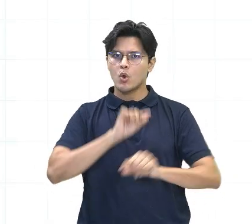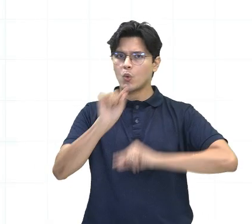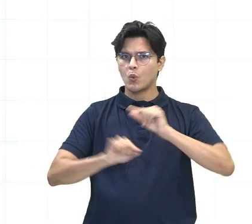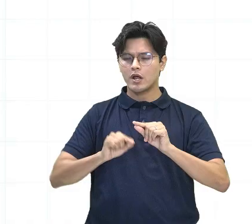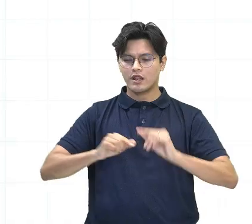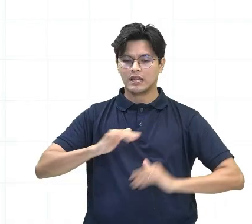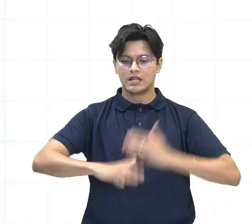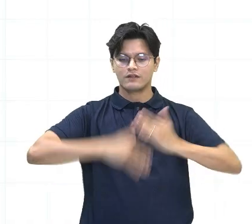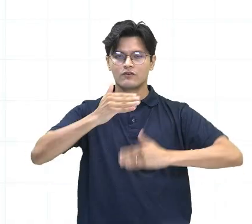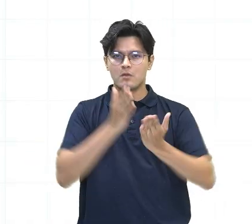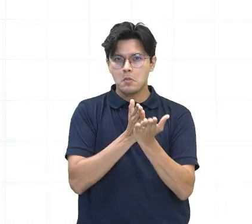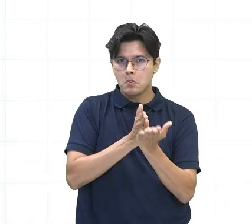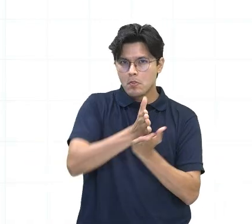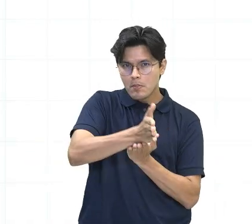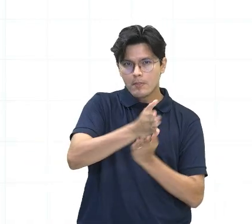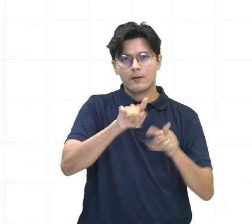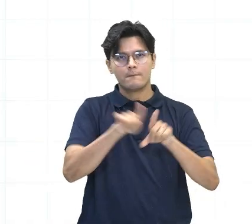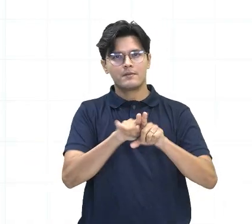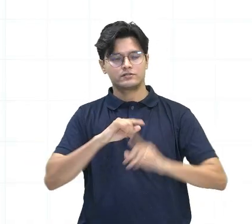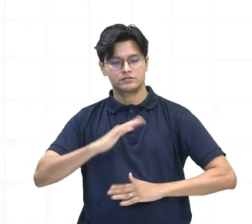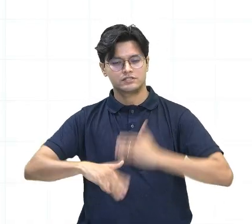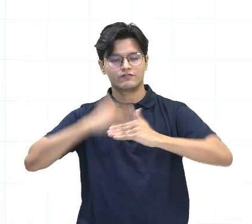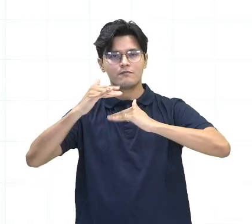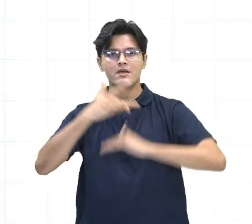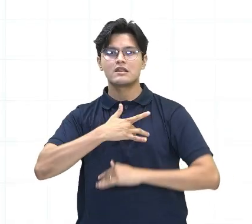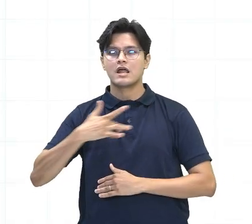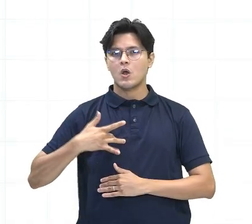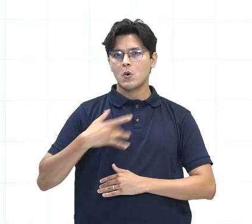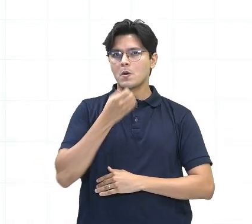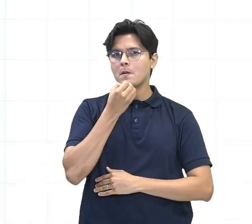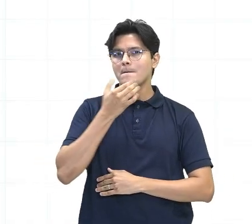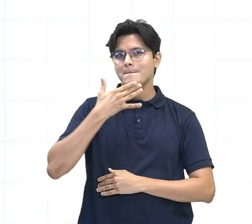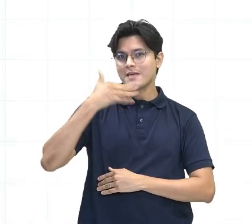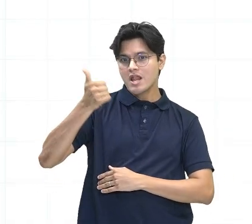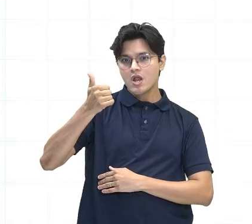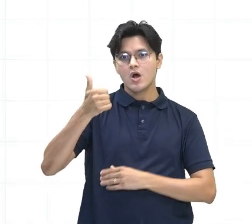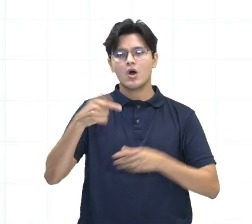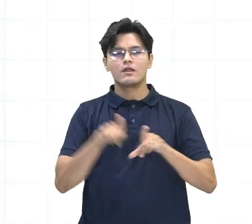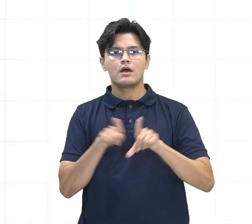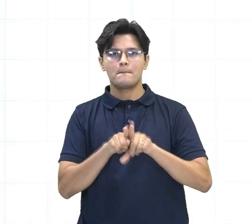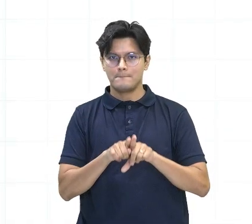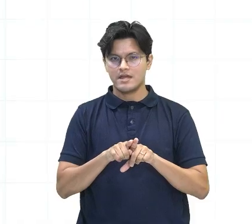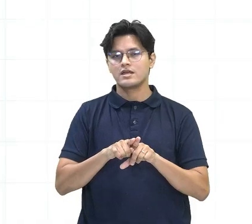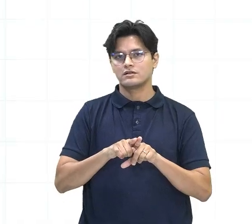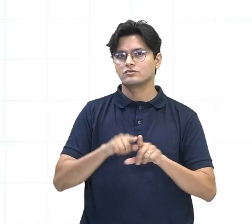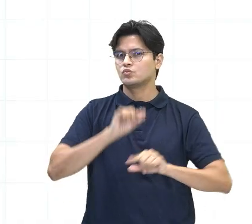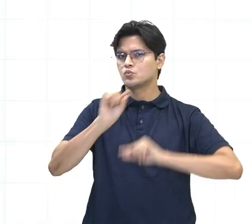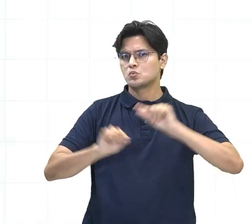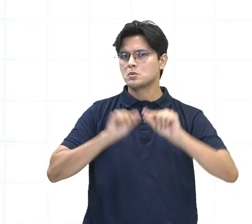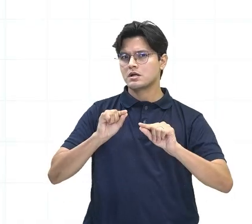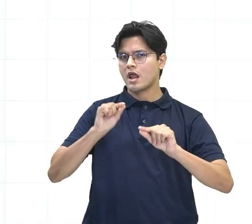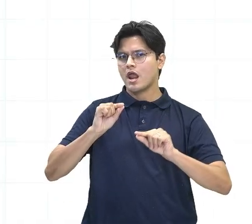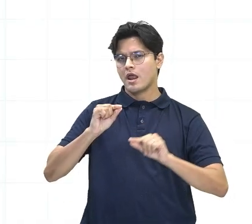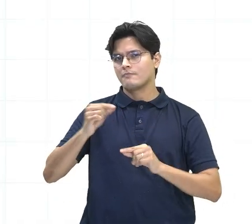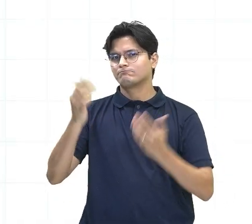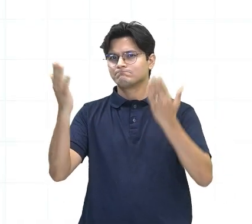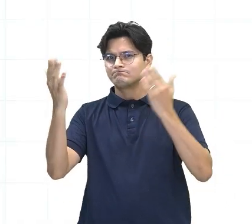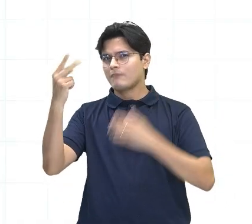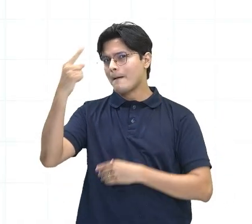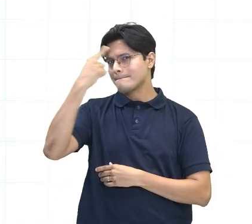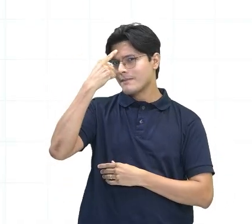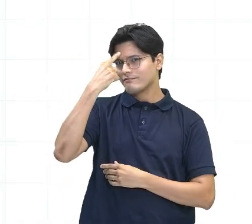saúde em todos os aspectos, não só no aspecto físico, mas também no aspecto psicológico, no convívio em sociedade, ou